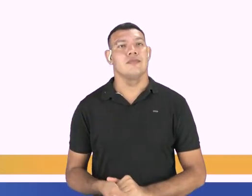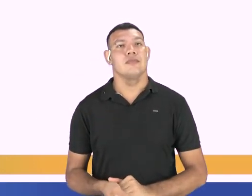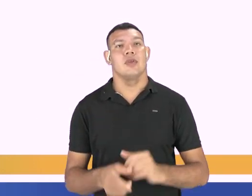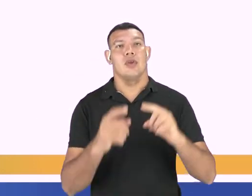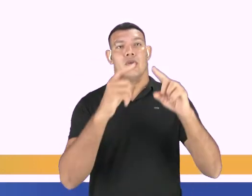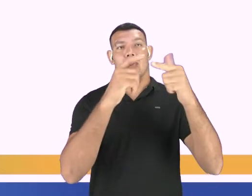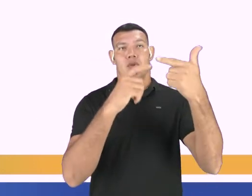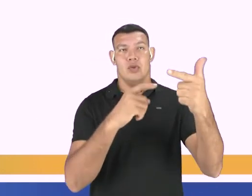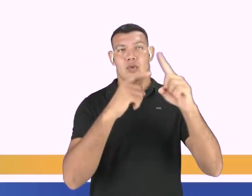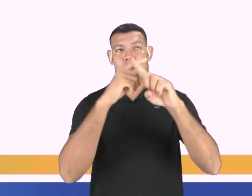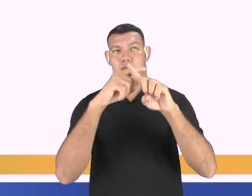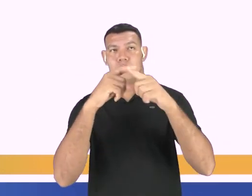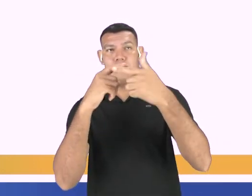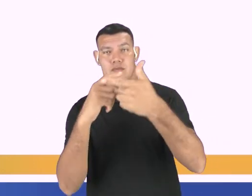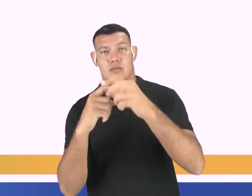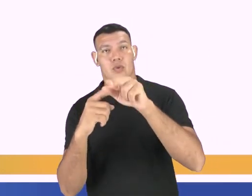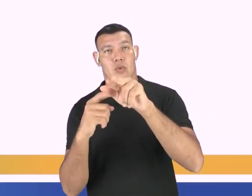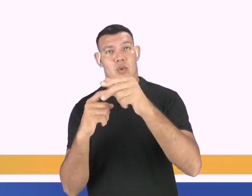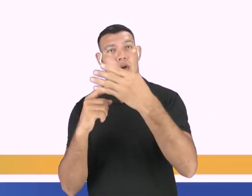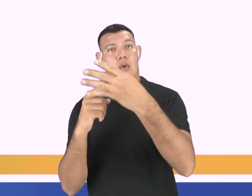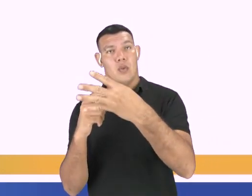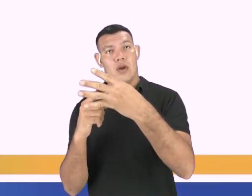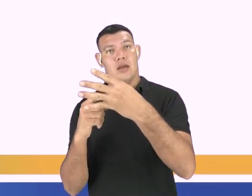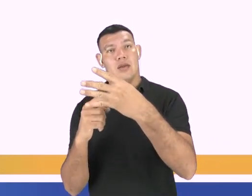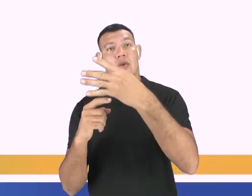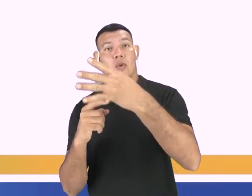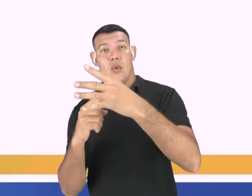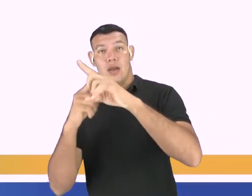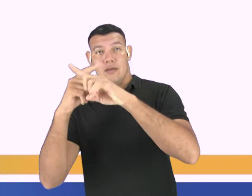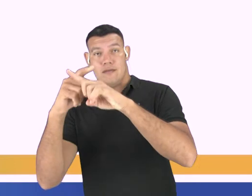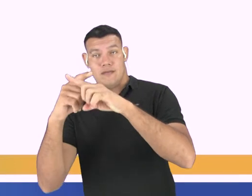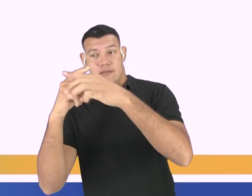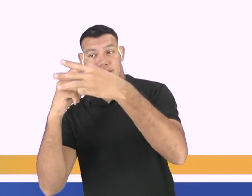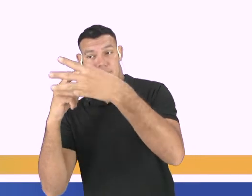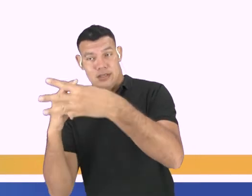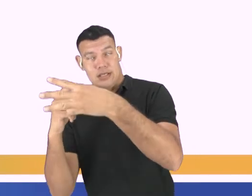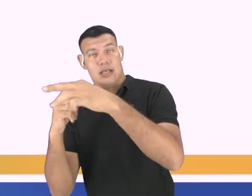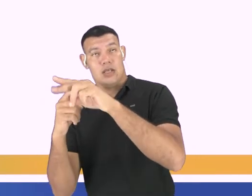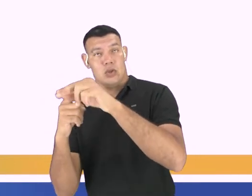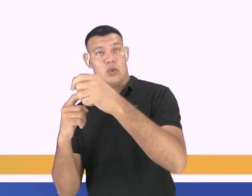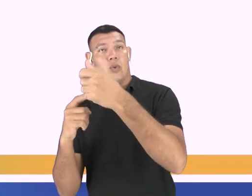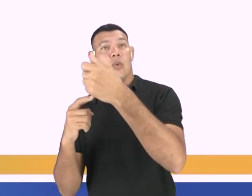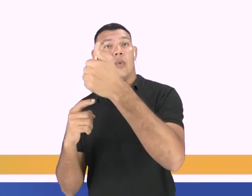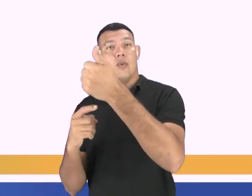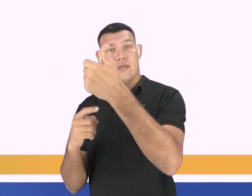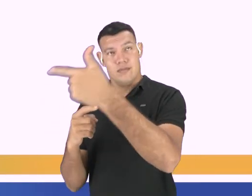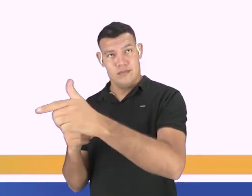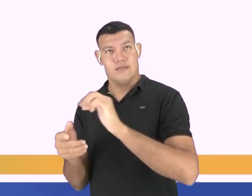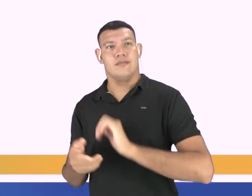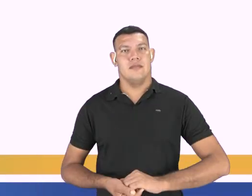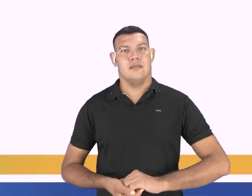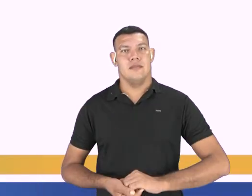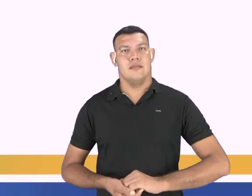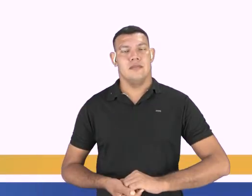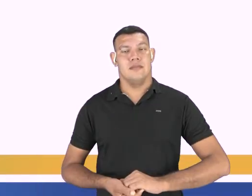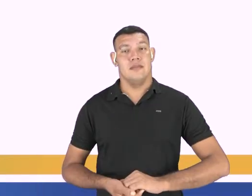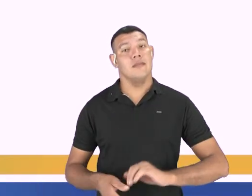4 e 4 vezes 3 é 12. Bom, então quer dizer que esse MMC entre 4 e 6 é igual a